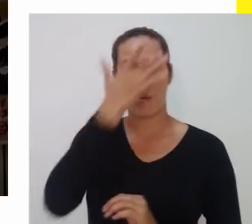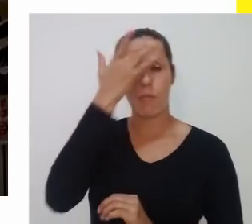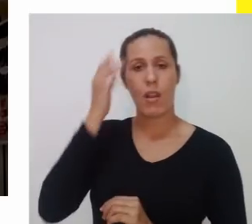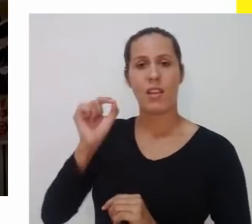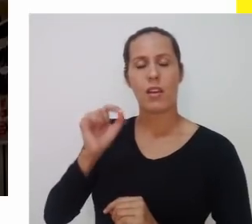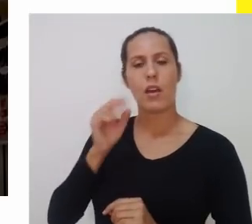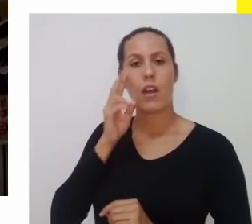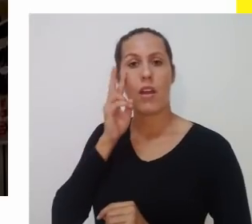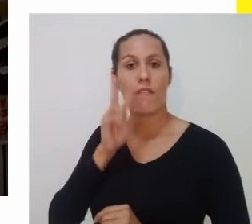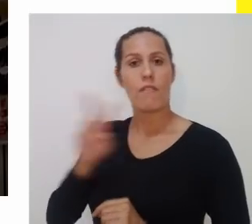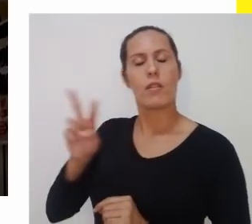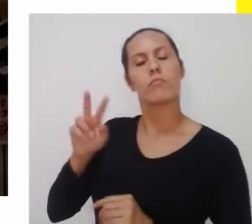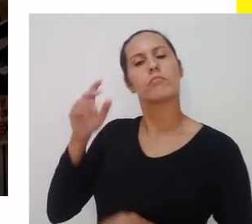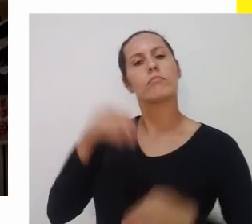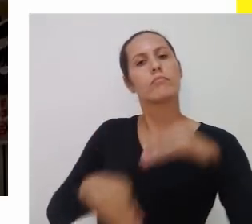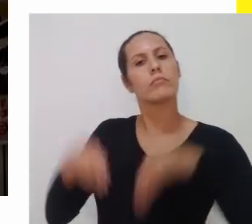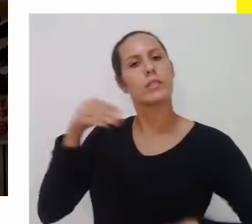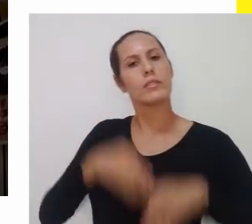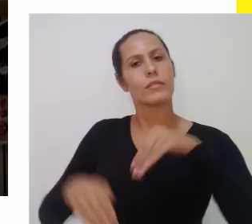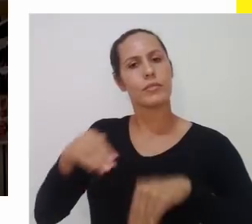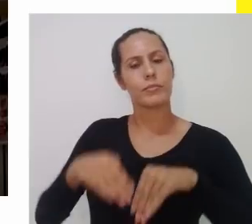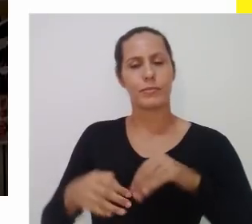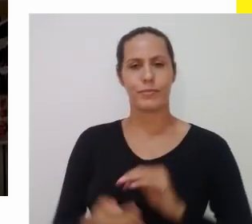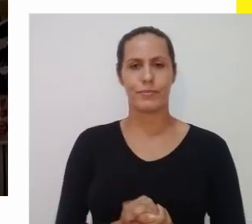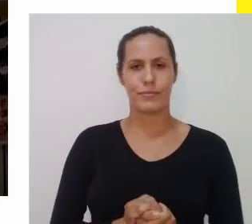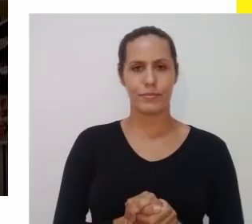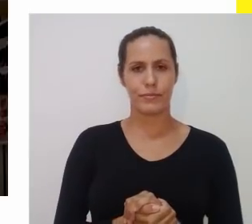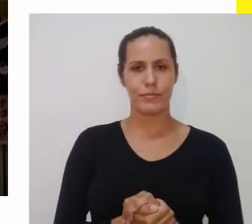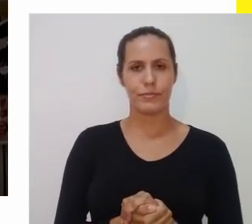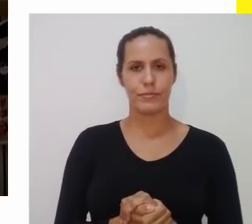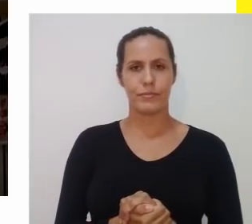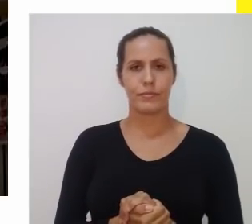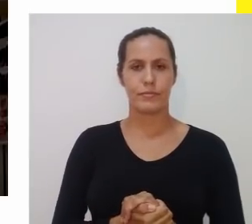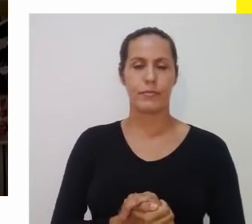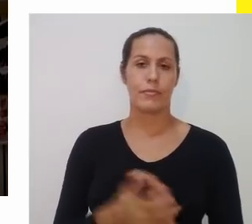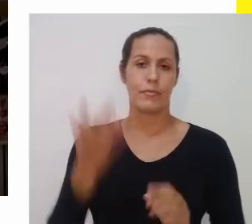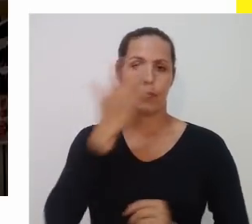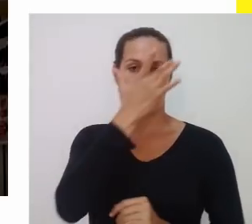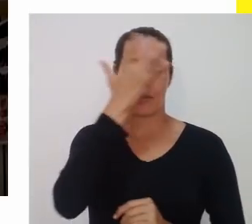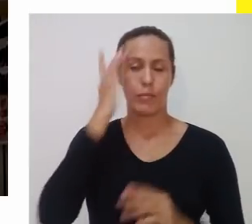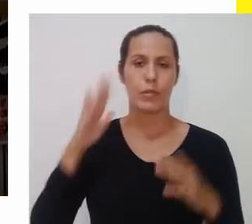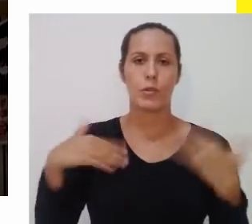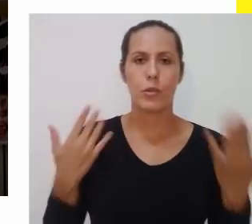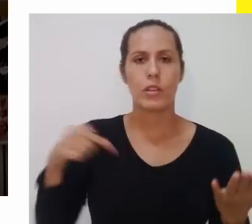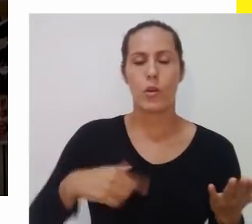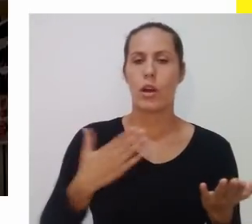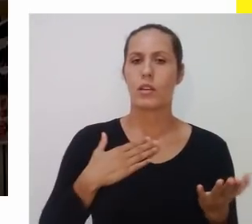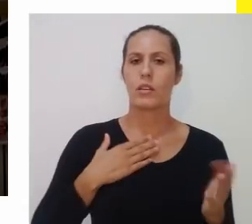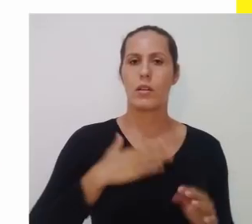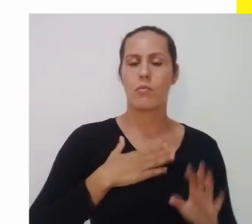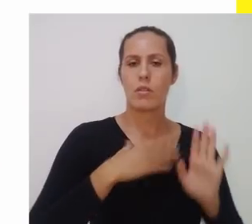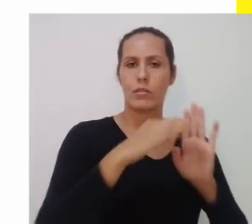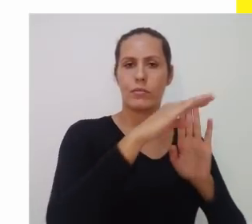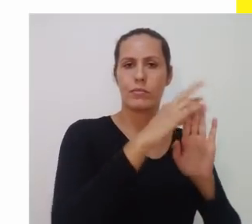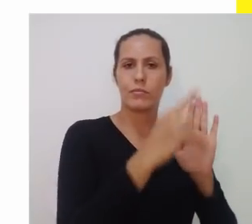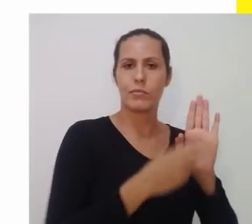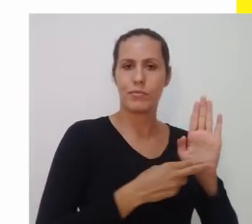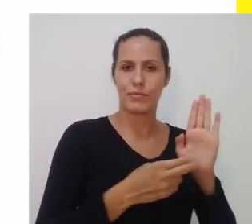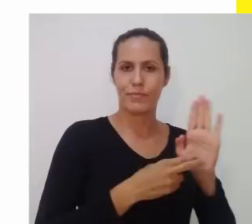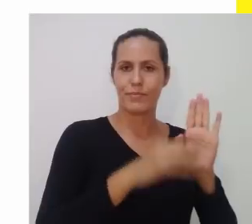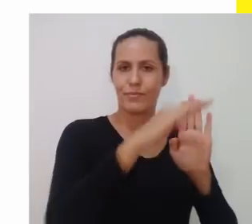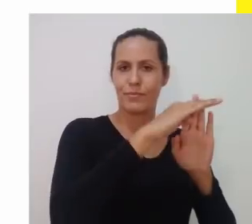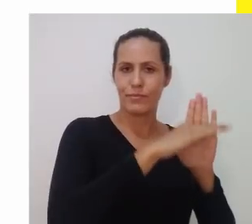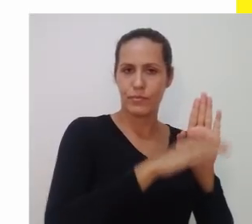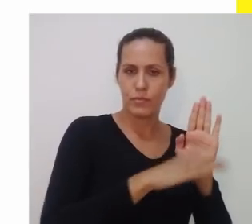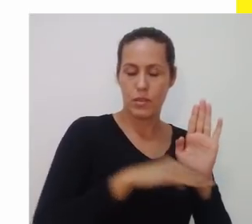gerando significado para quem vê, para quem participa de uma instalação dessa. Meu povo, aí está a bibliografia que eu